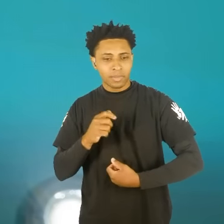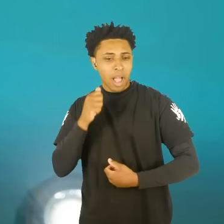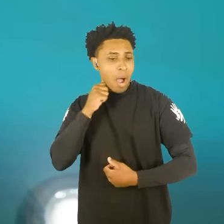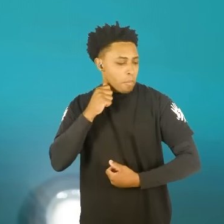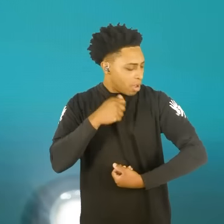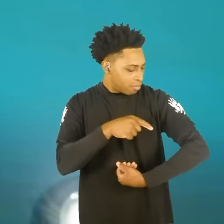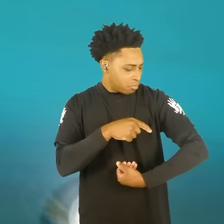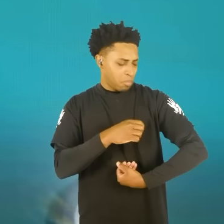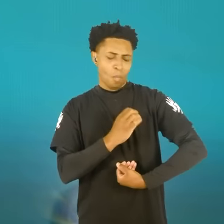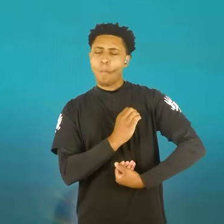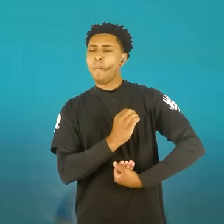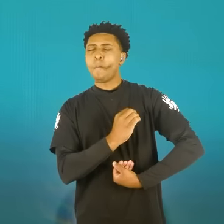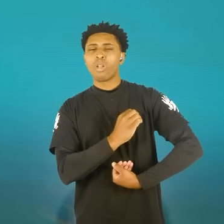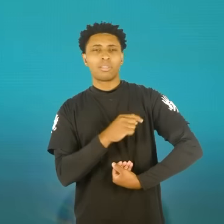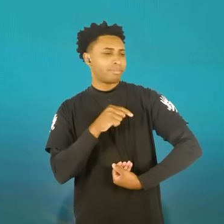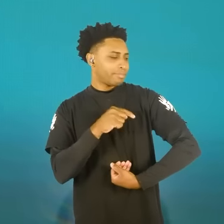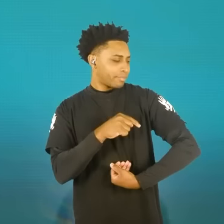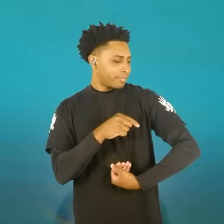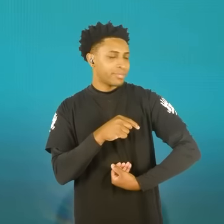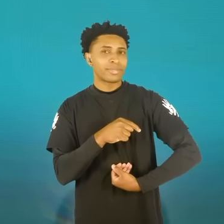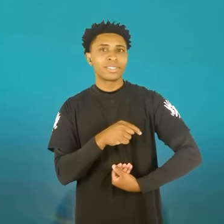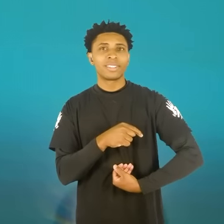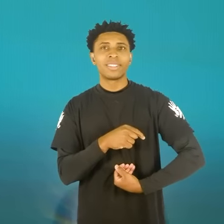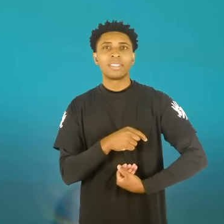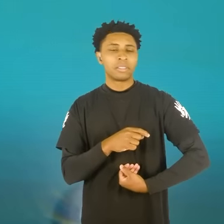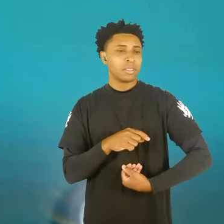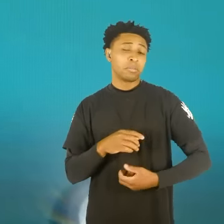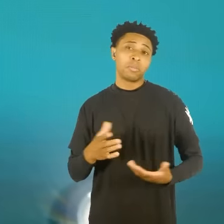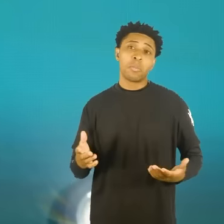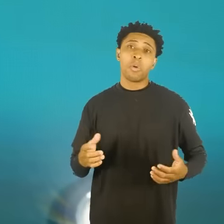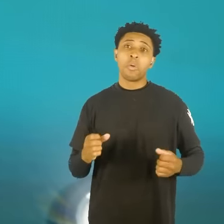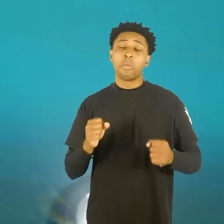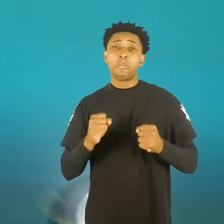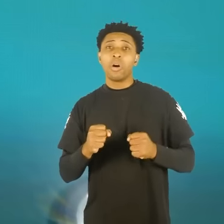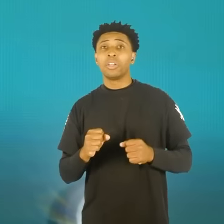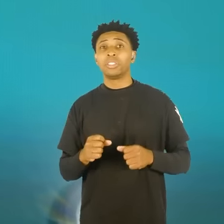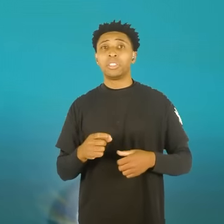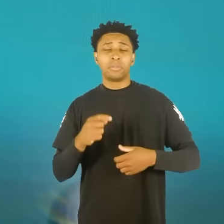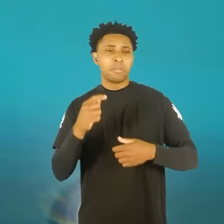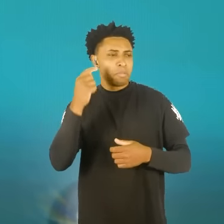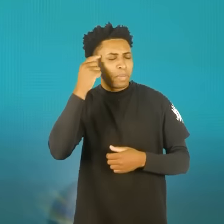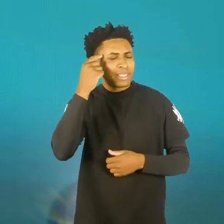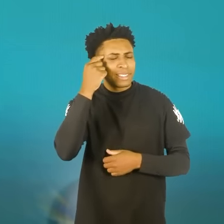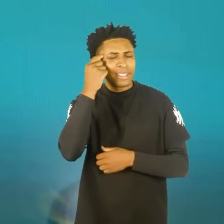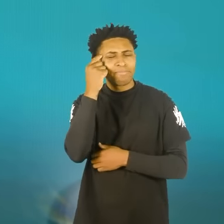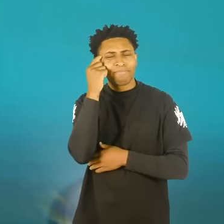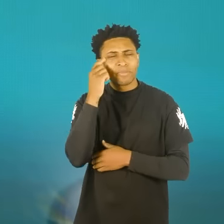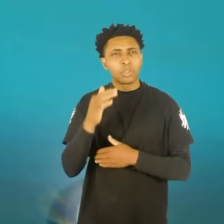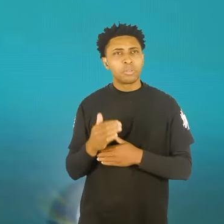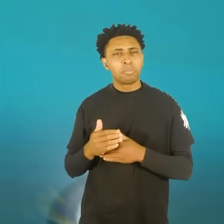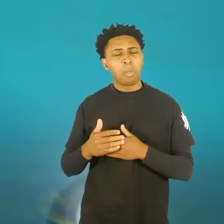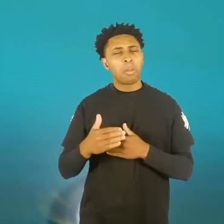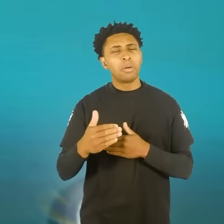Talvez porque ela não tinha expectativa nenhuma em Abel. Talvez porque Abel não era um filho que ela colocou todas as